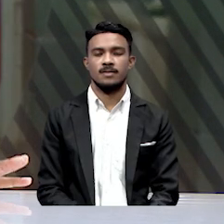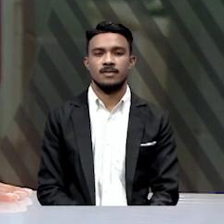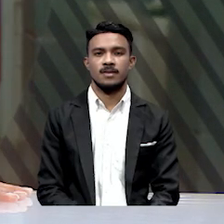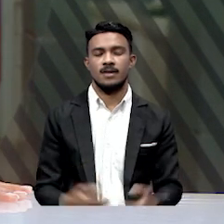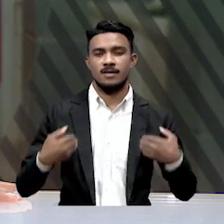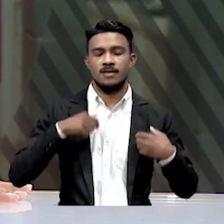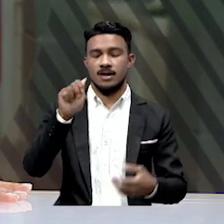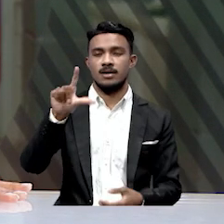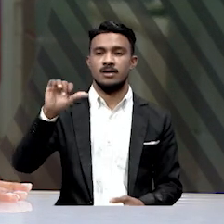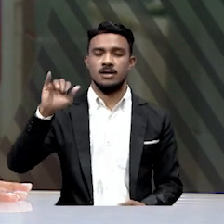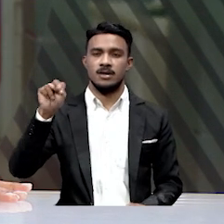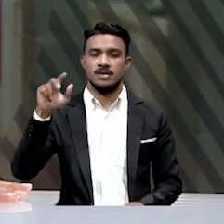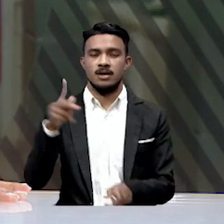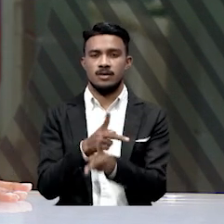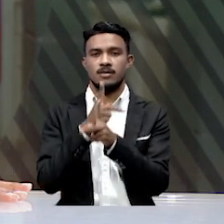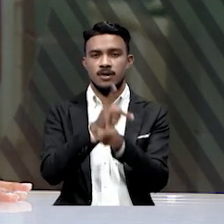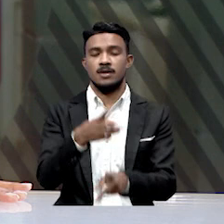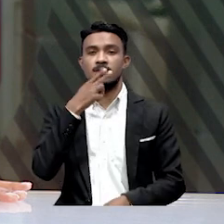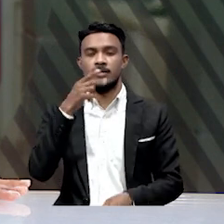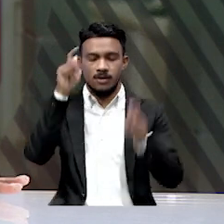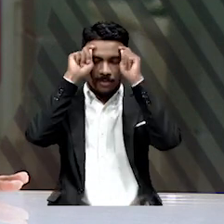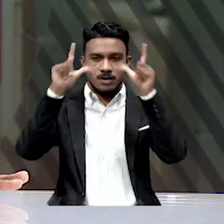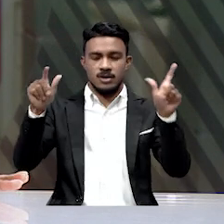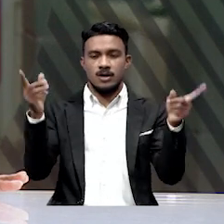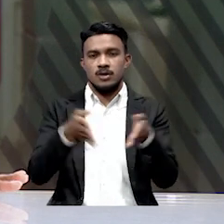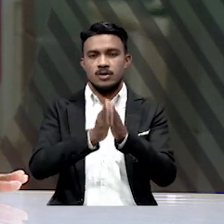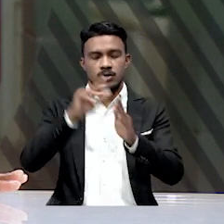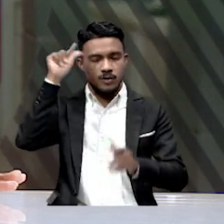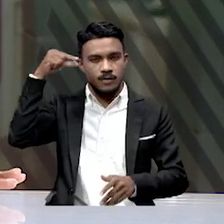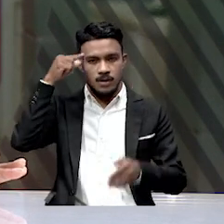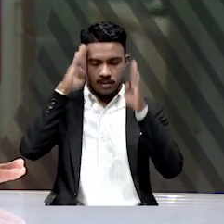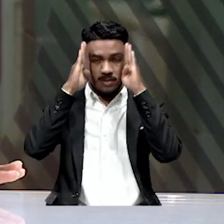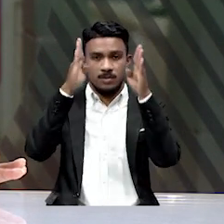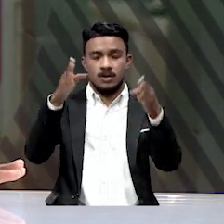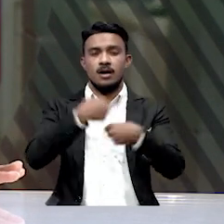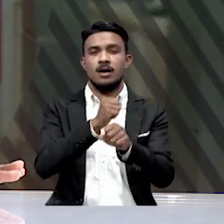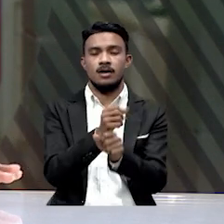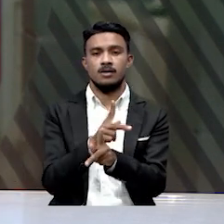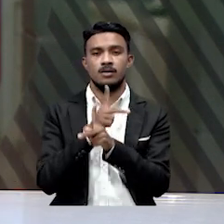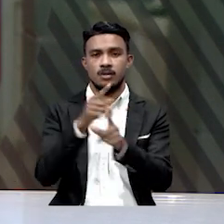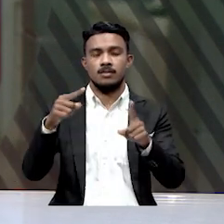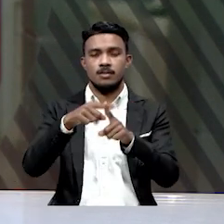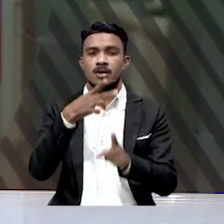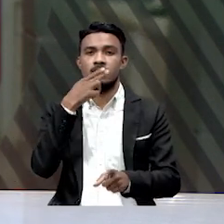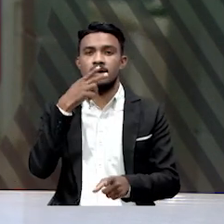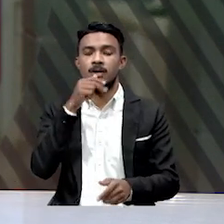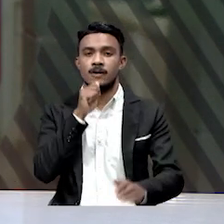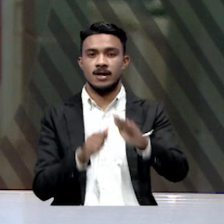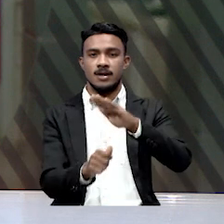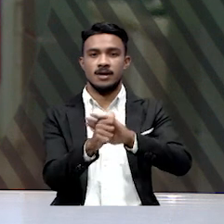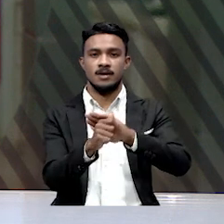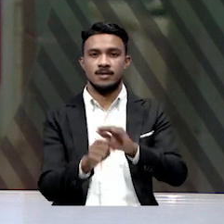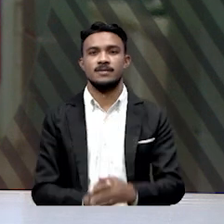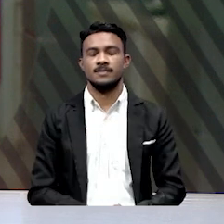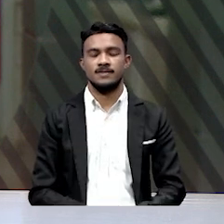Aliança Nacional Controlo Tabaco Timor-Leste, o seu governo tem que ir a seriedade ao controlo do tabaco ilegal.